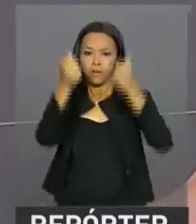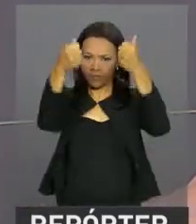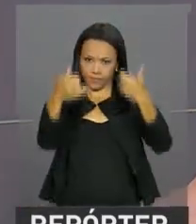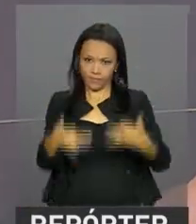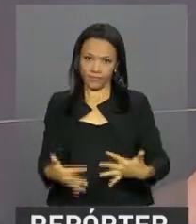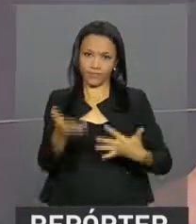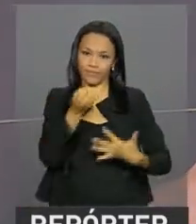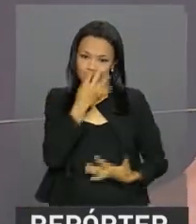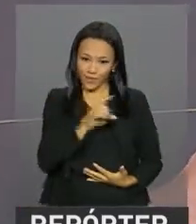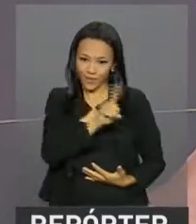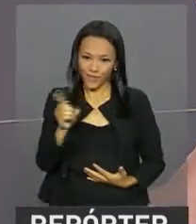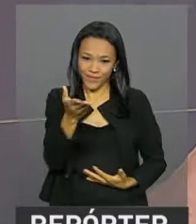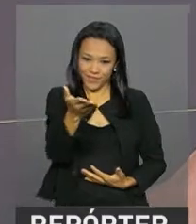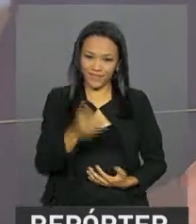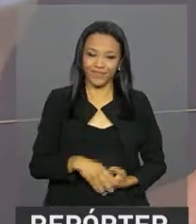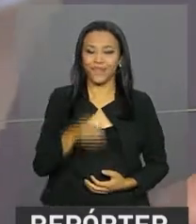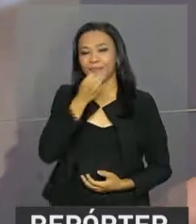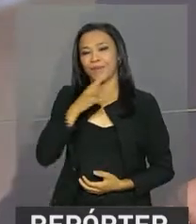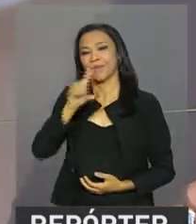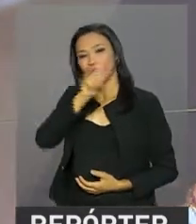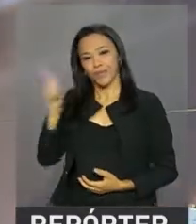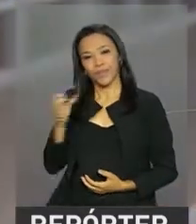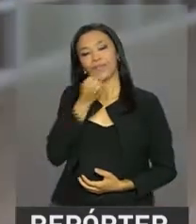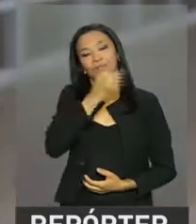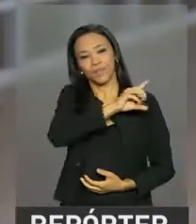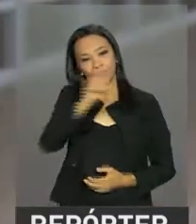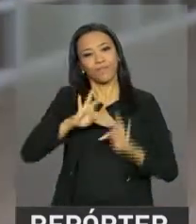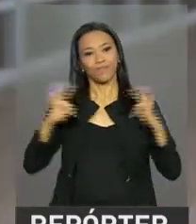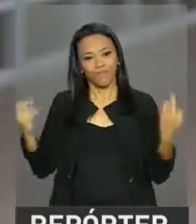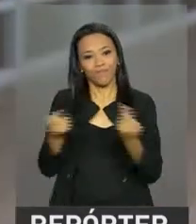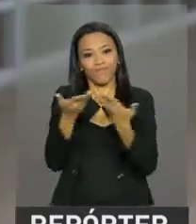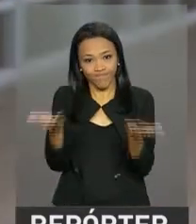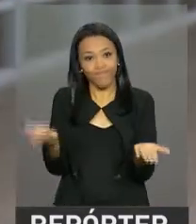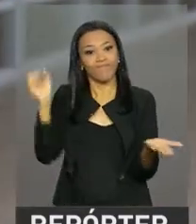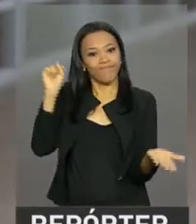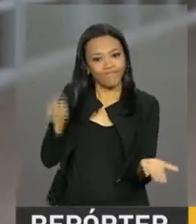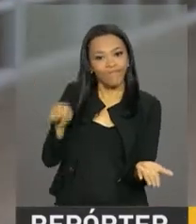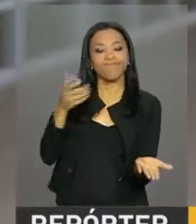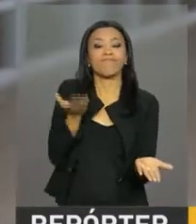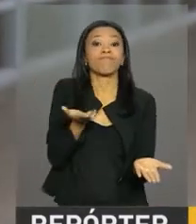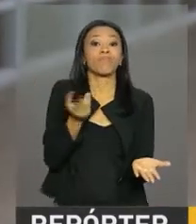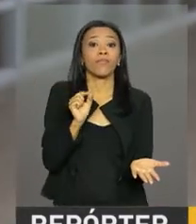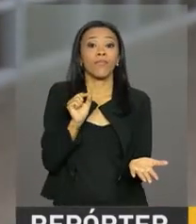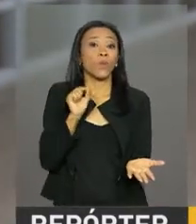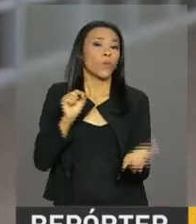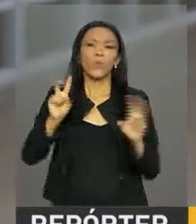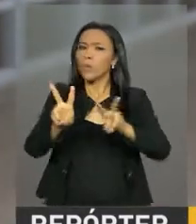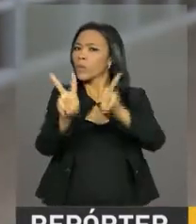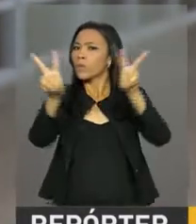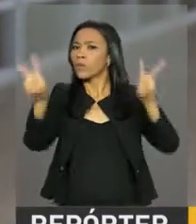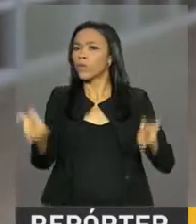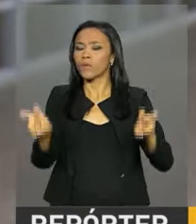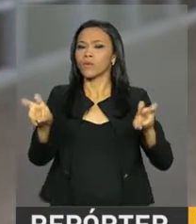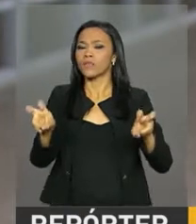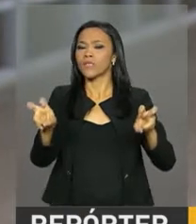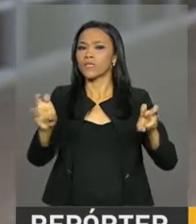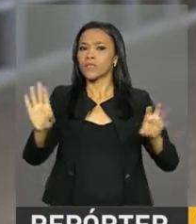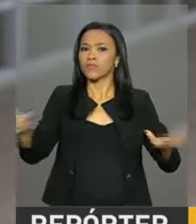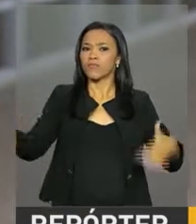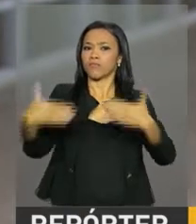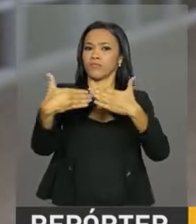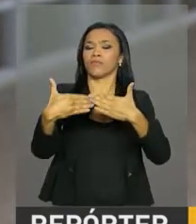você bom dia renata bom dia a todos bom é isso mesmo renata o assunto discutido entre